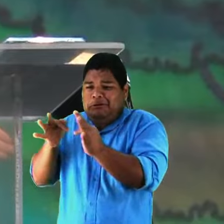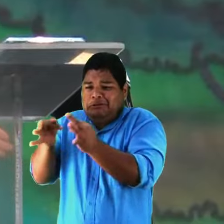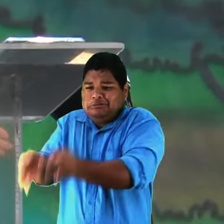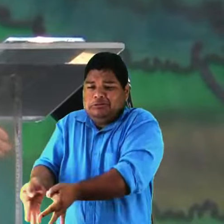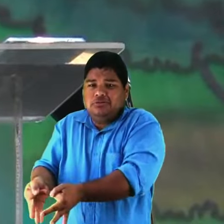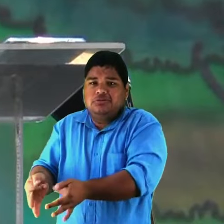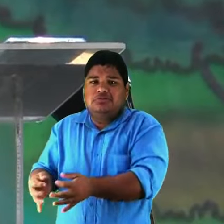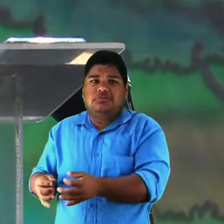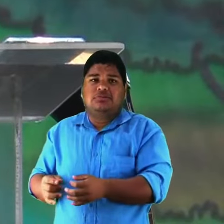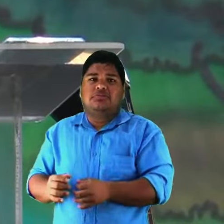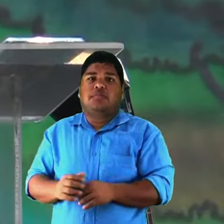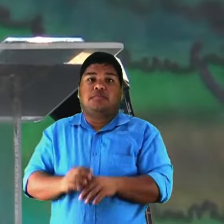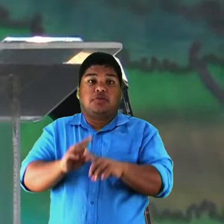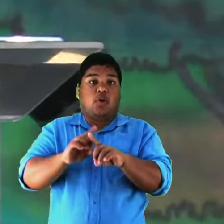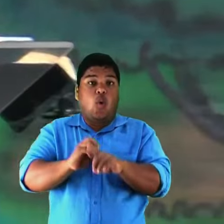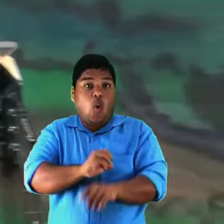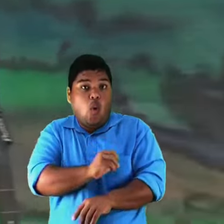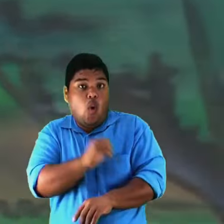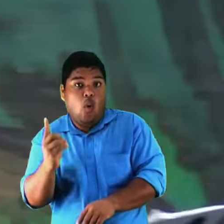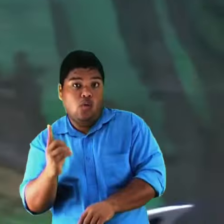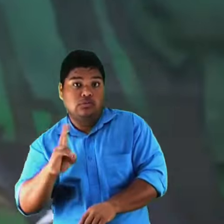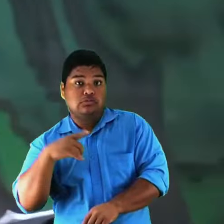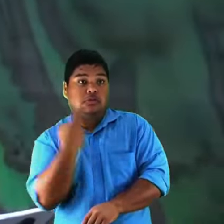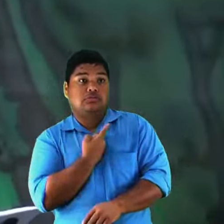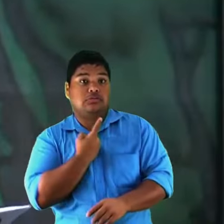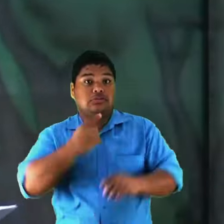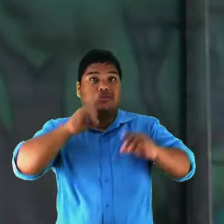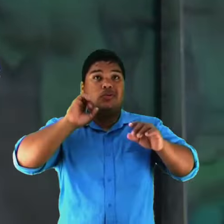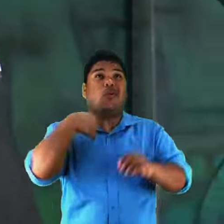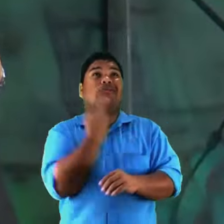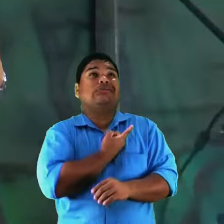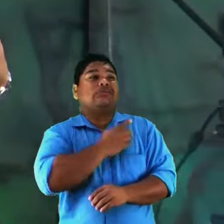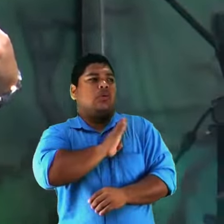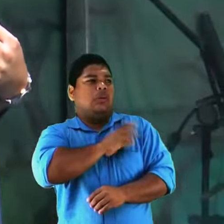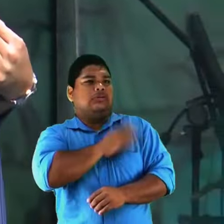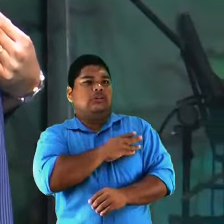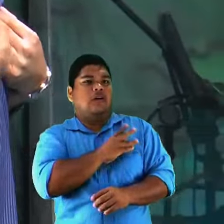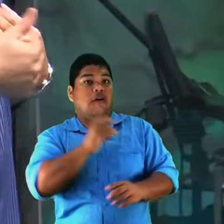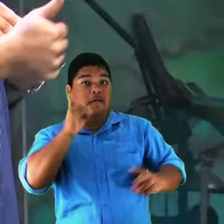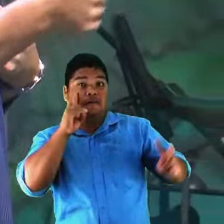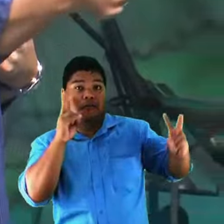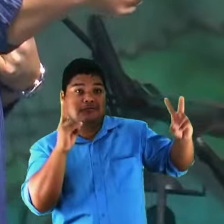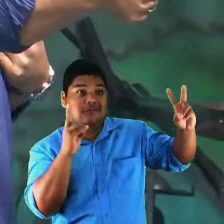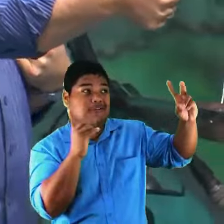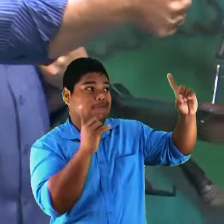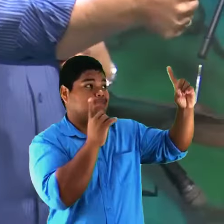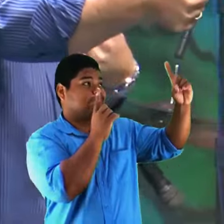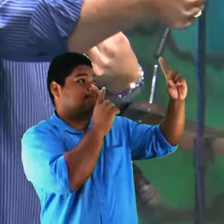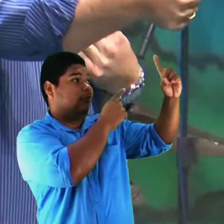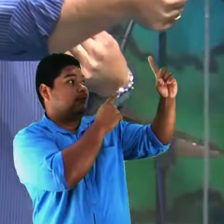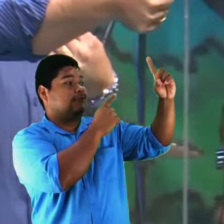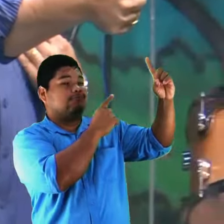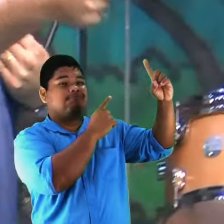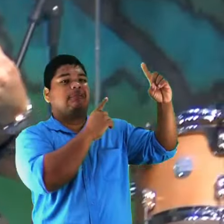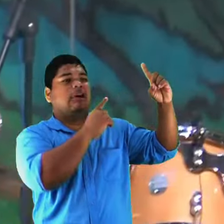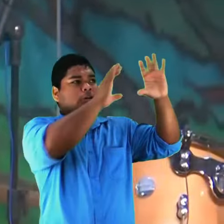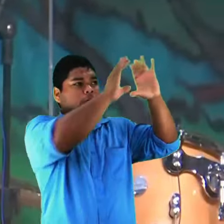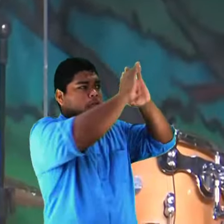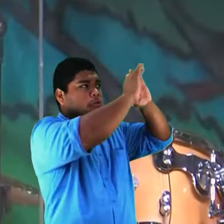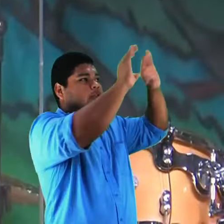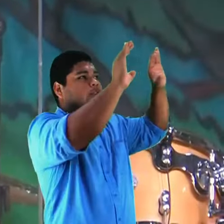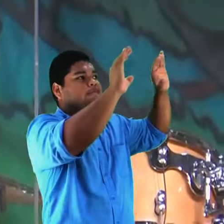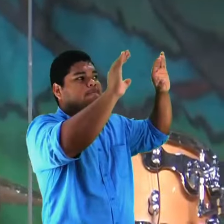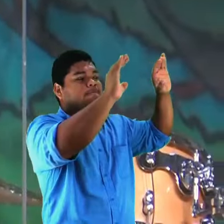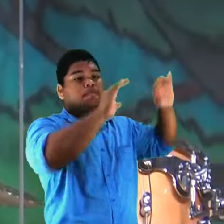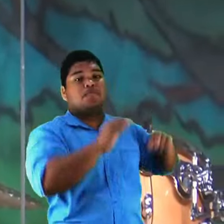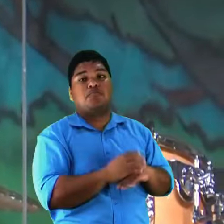transitório, ou nós estaremos com os nossos corações voltados para aquilo que é celestial, para aquilo que